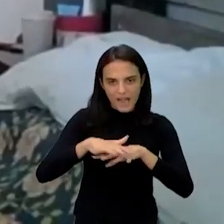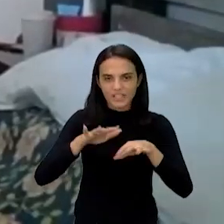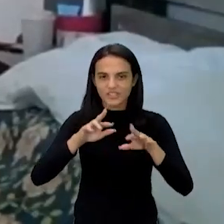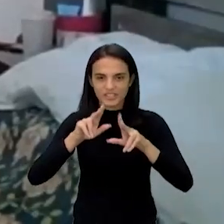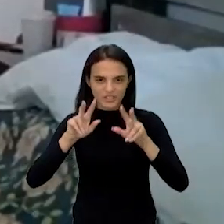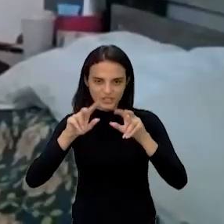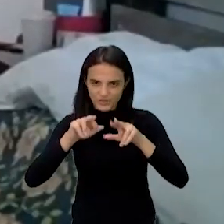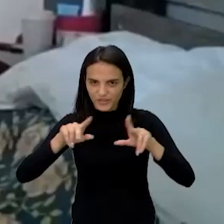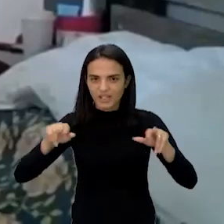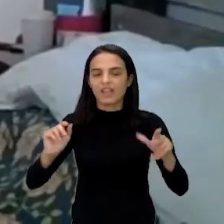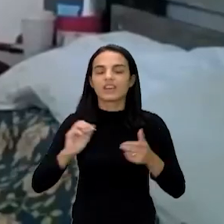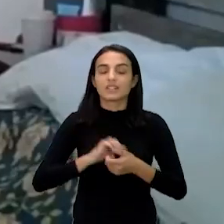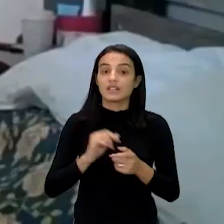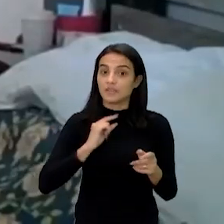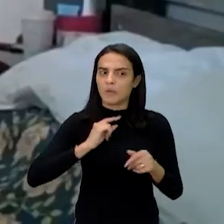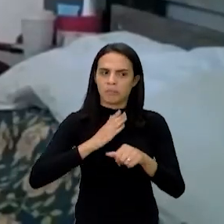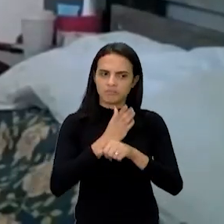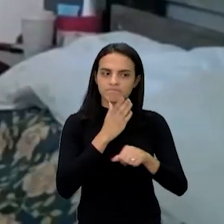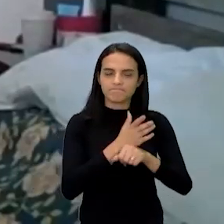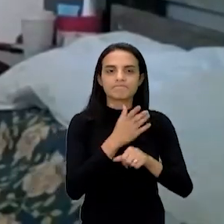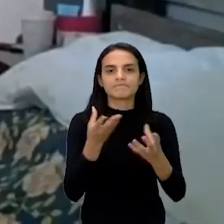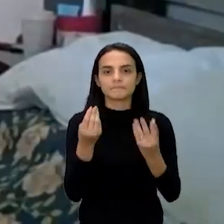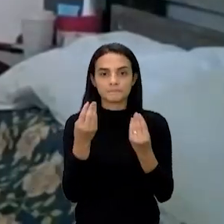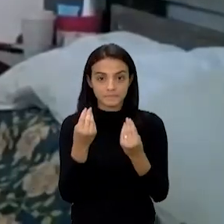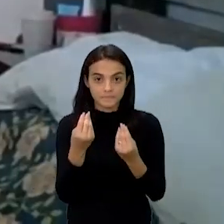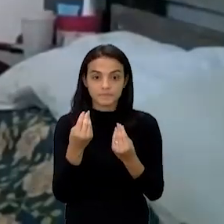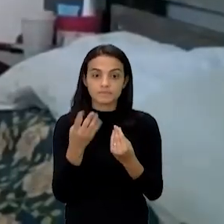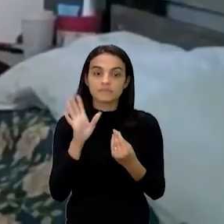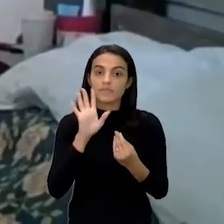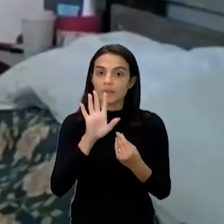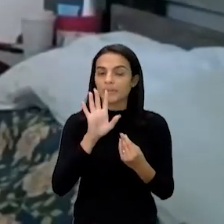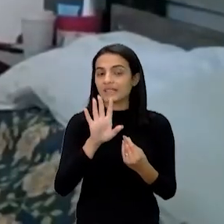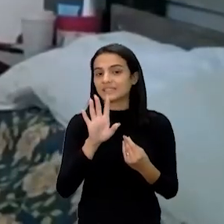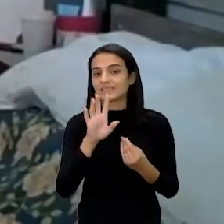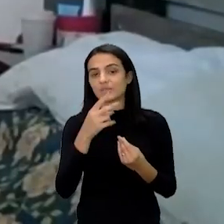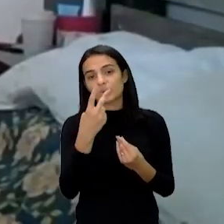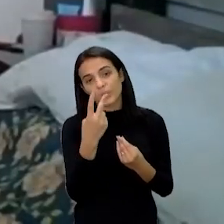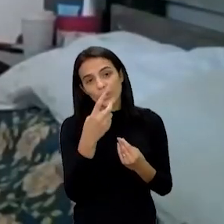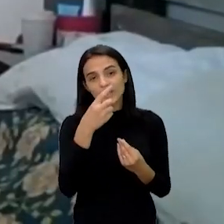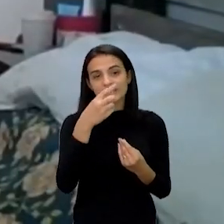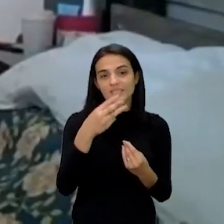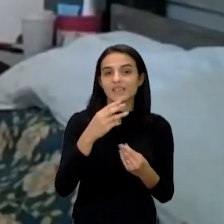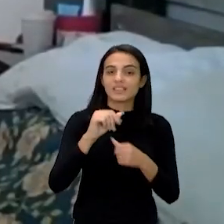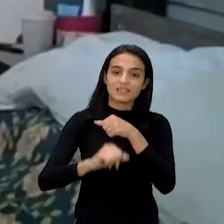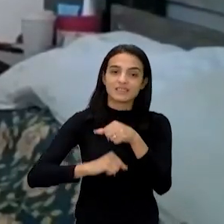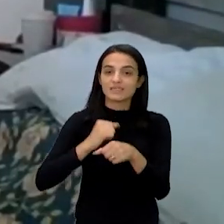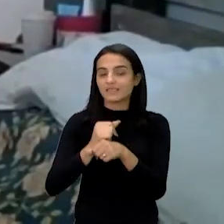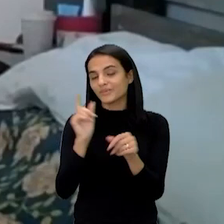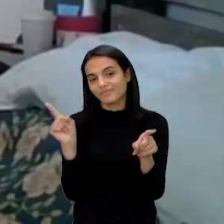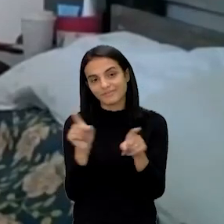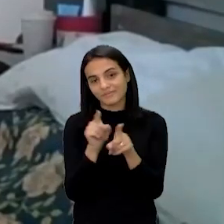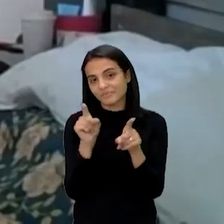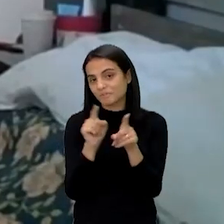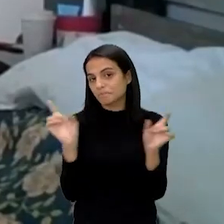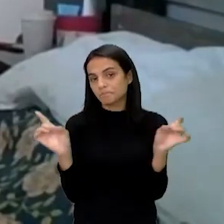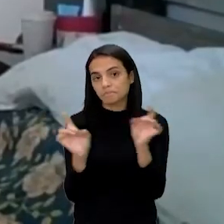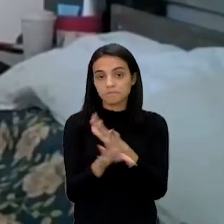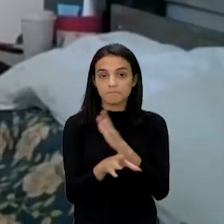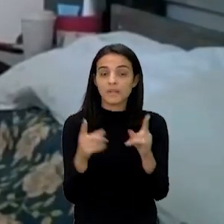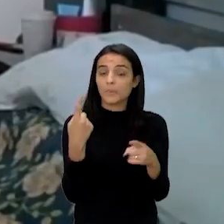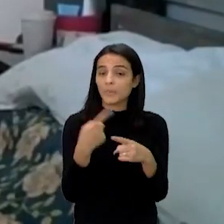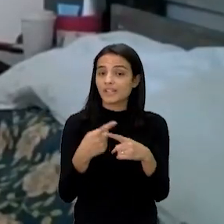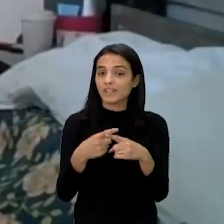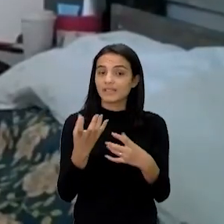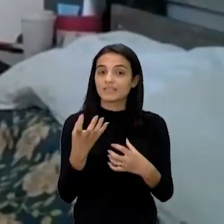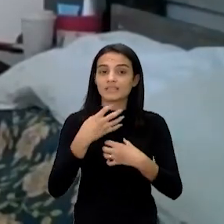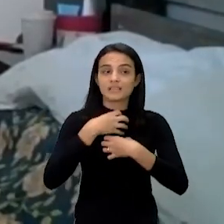mais interessante, participava muito. Só que isso em 2, 3 anos já acabou também, porque eu não me